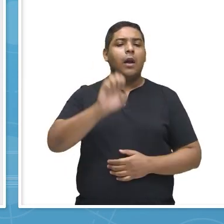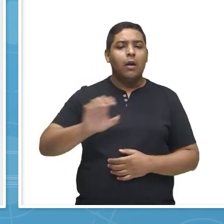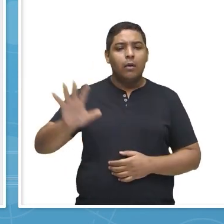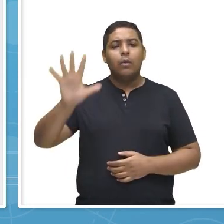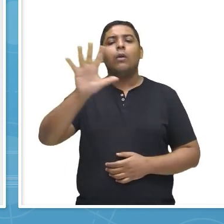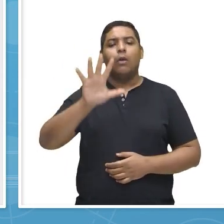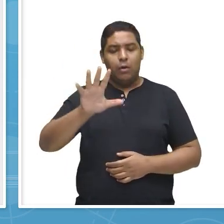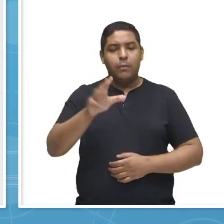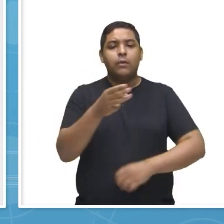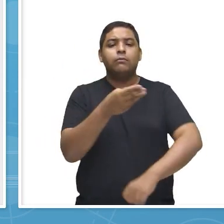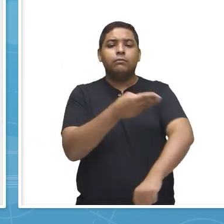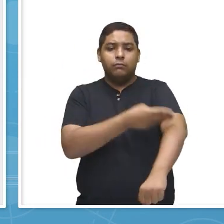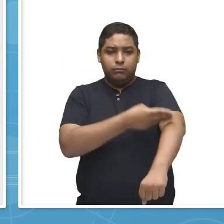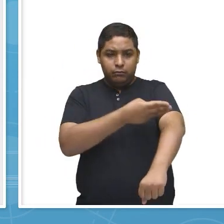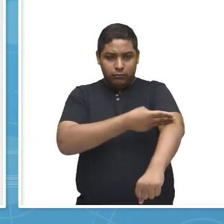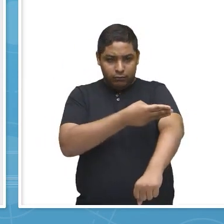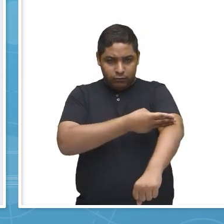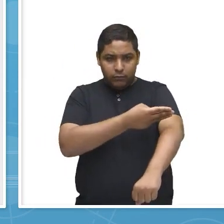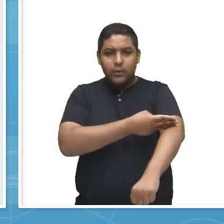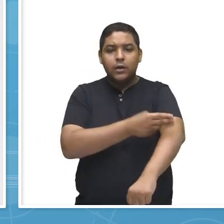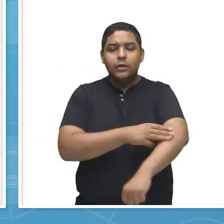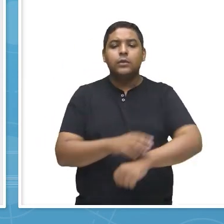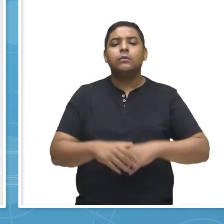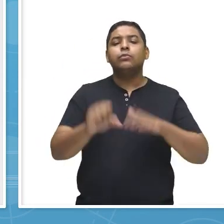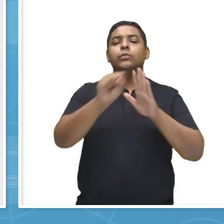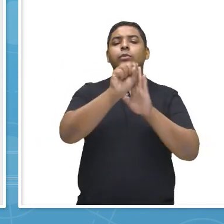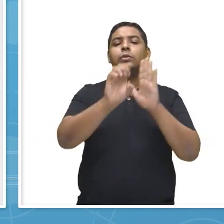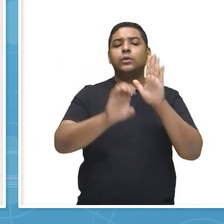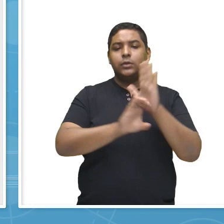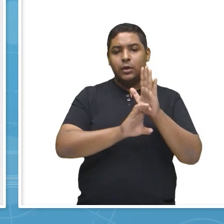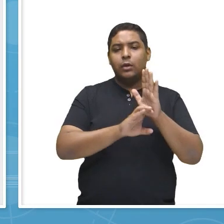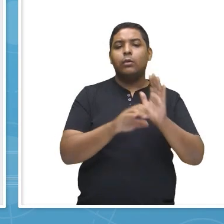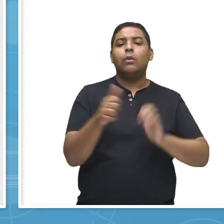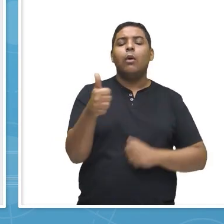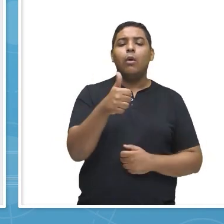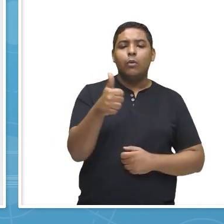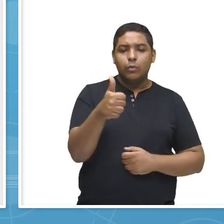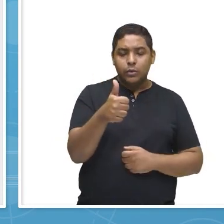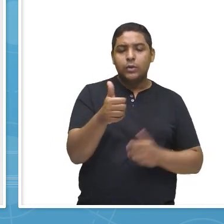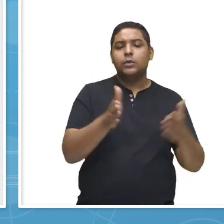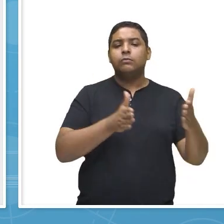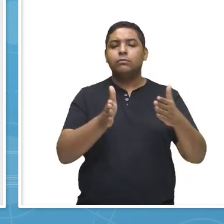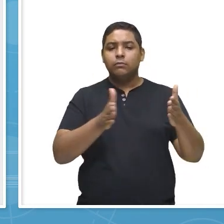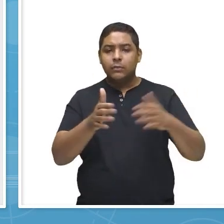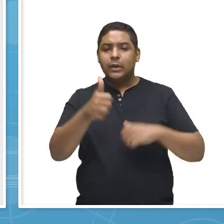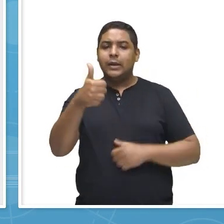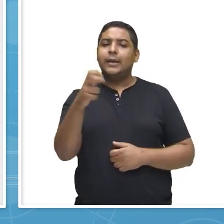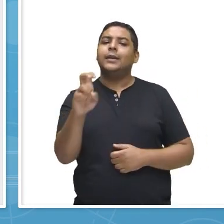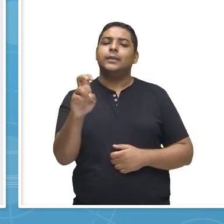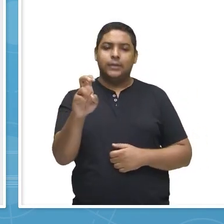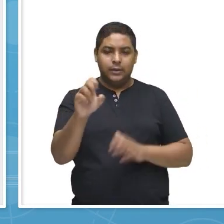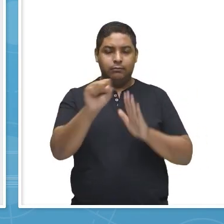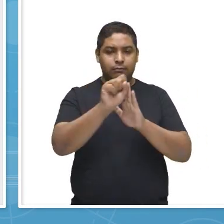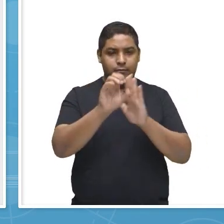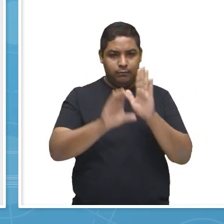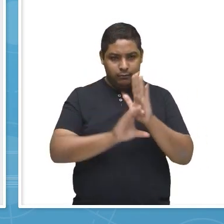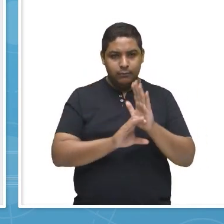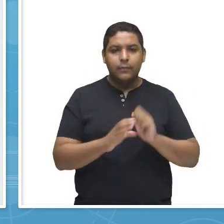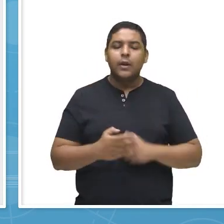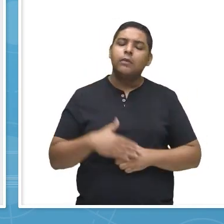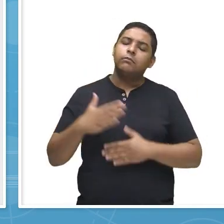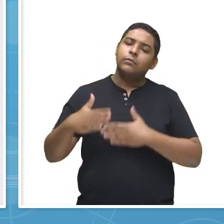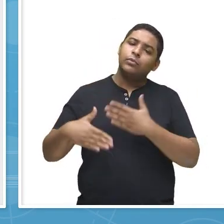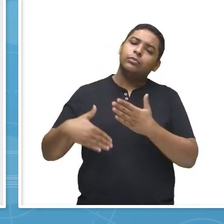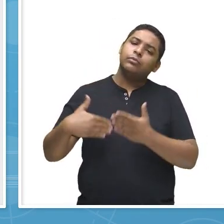Idade Média, mais precisamente aí nos séculos 11 e 15, tá? Esse